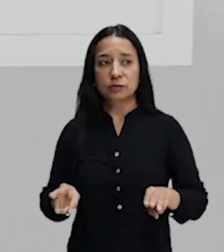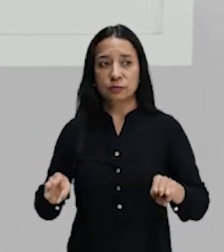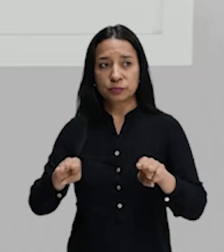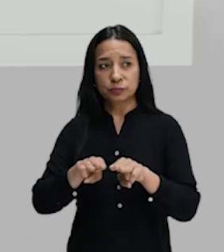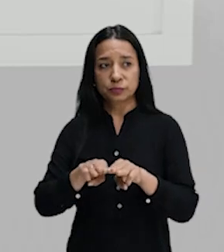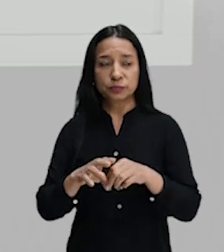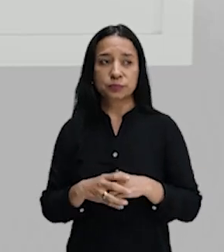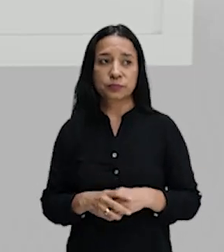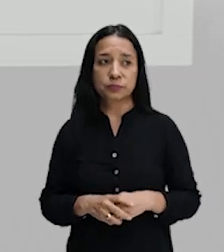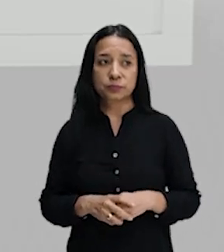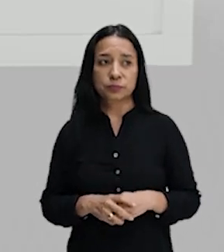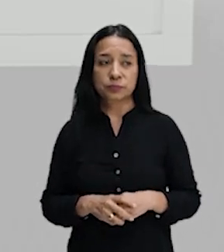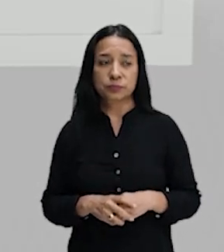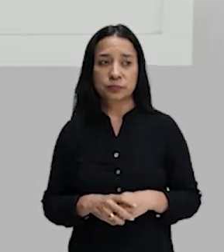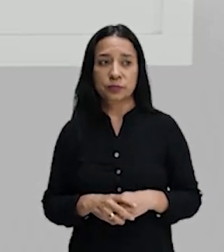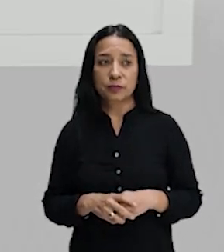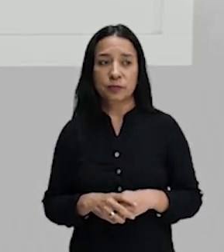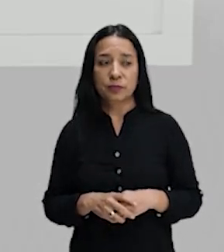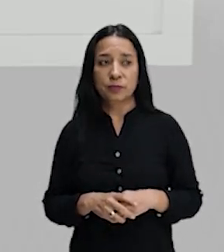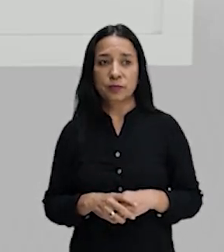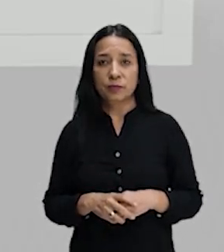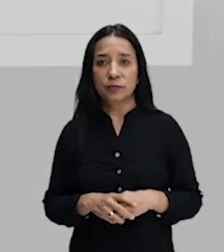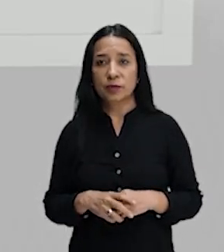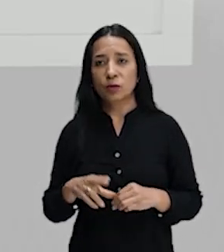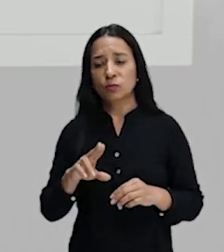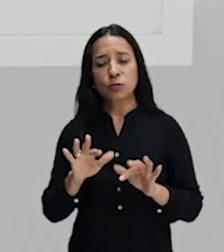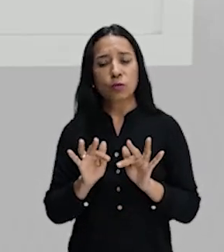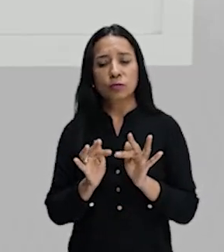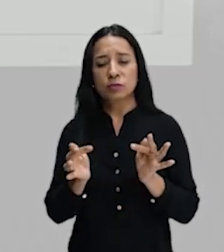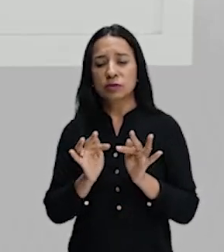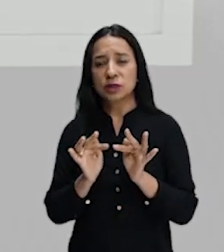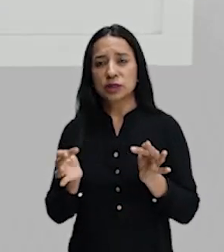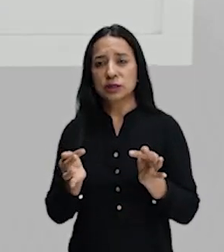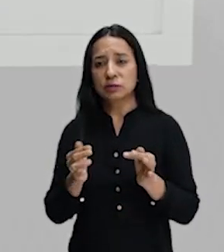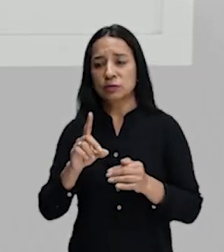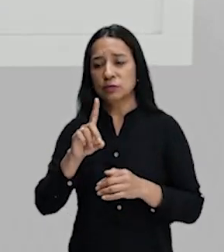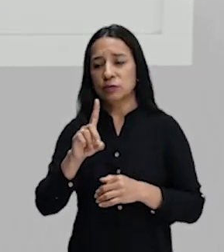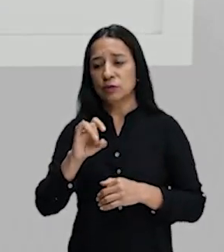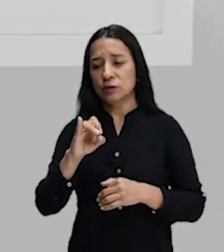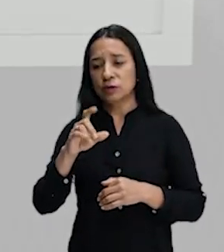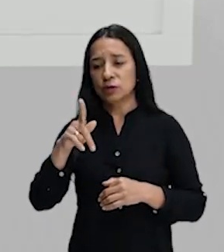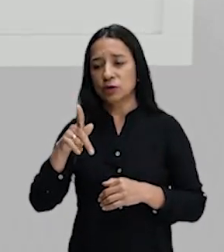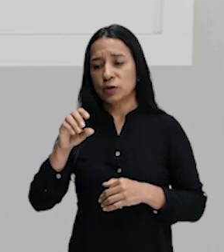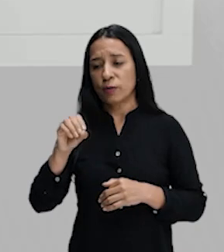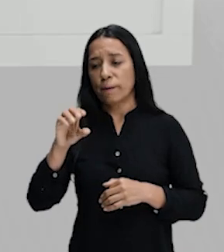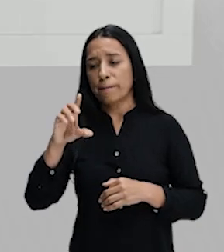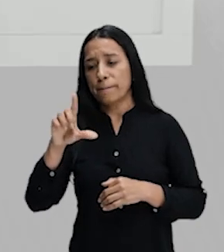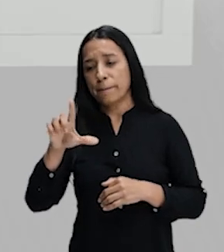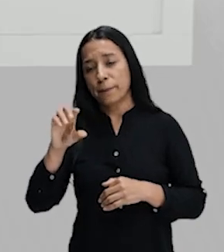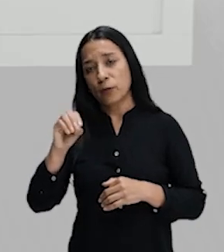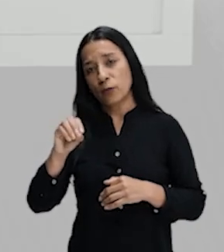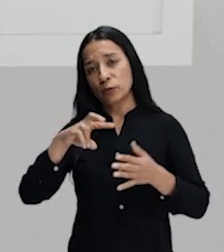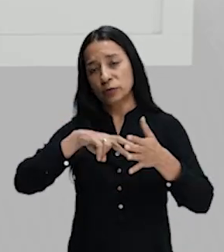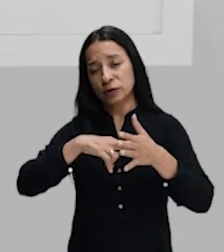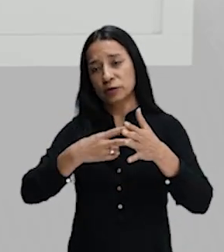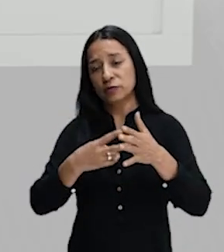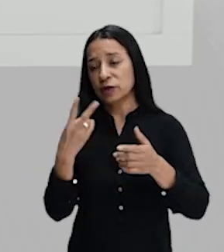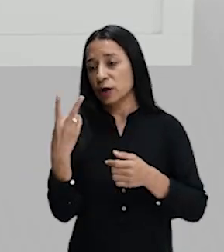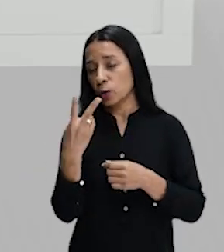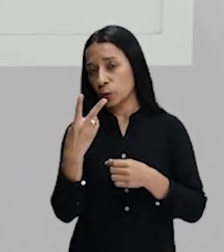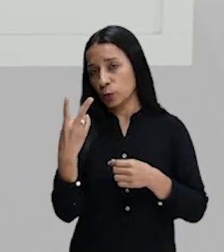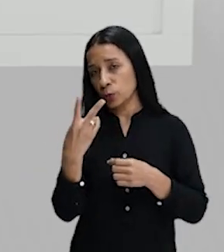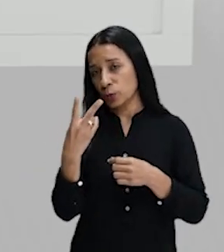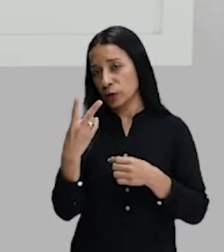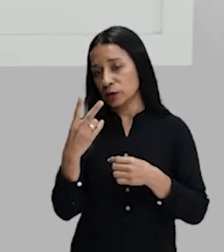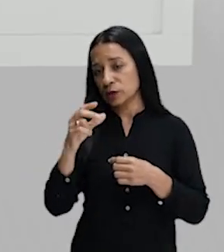magnético. Pronto. Né? O nome é bem simples, né? Dipolo, dois polos. Né? Então nós temos aí